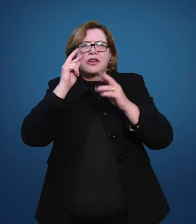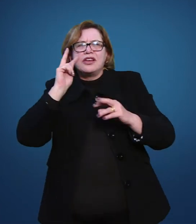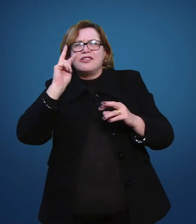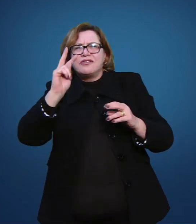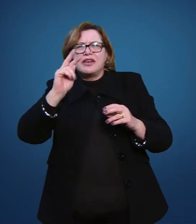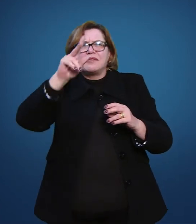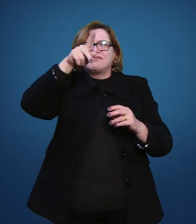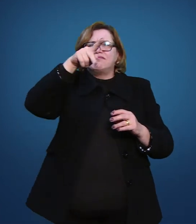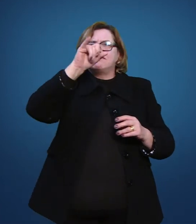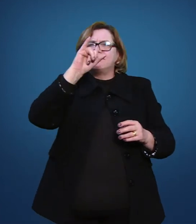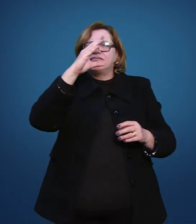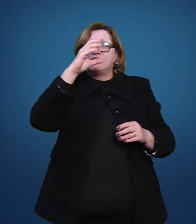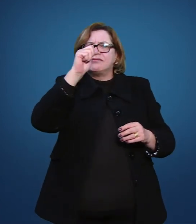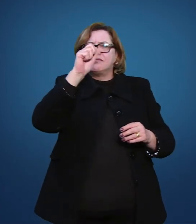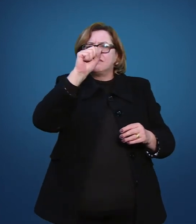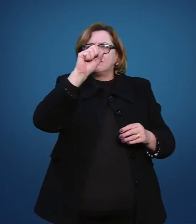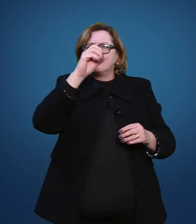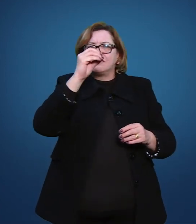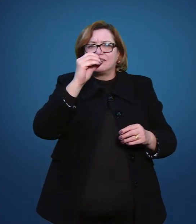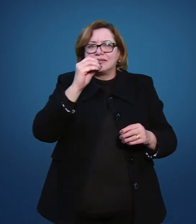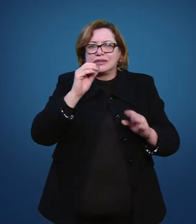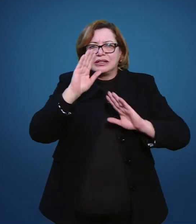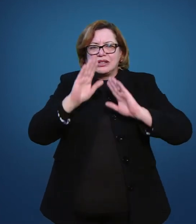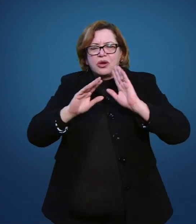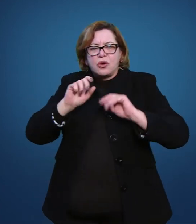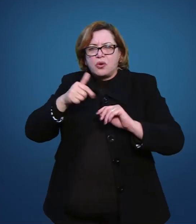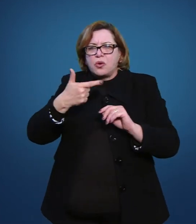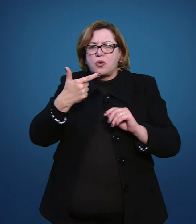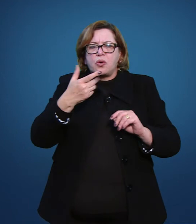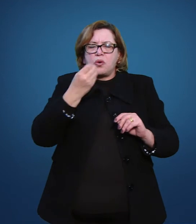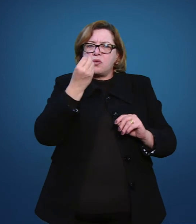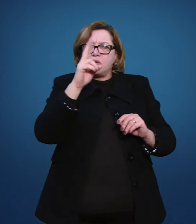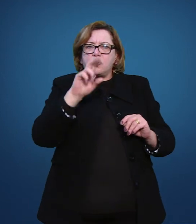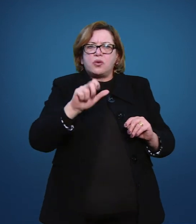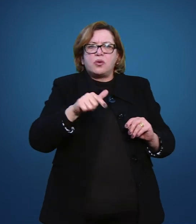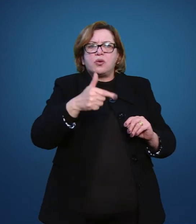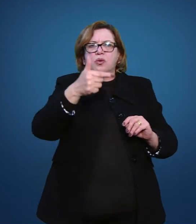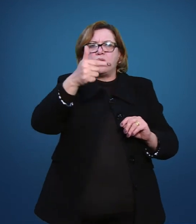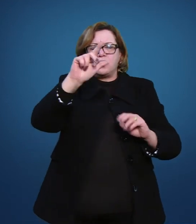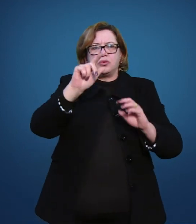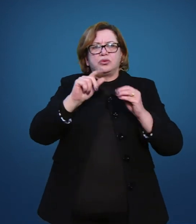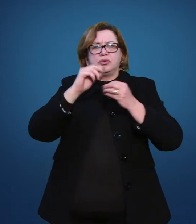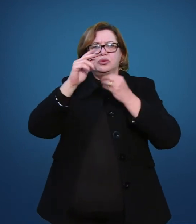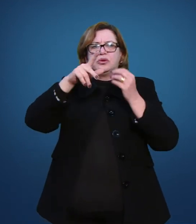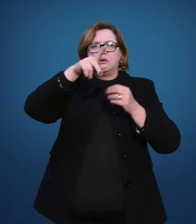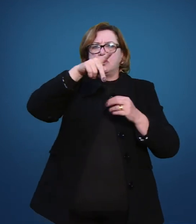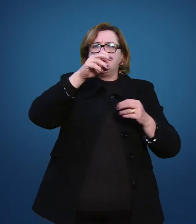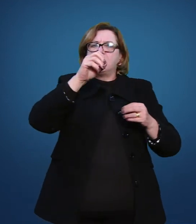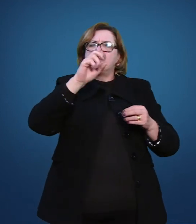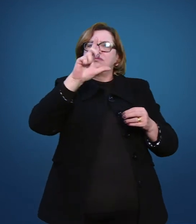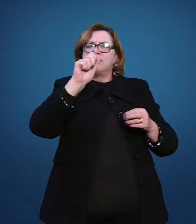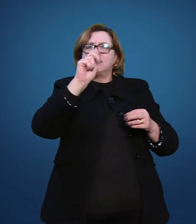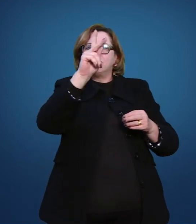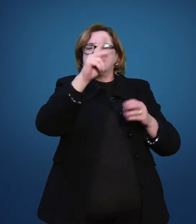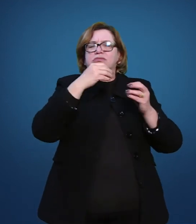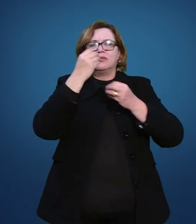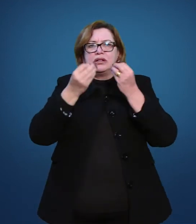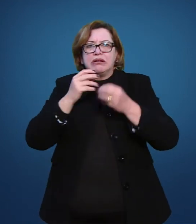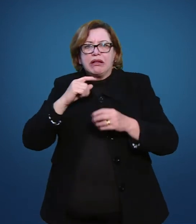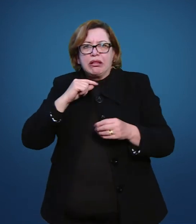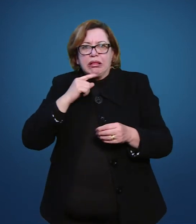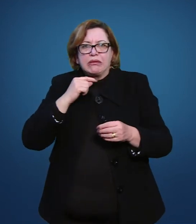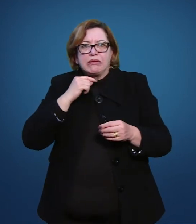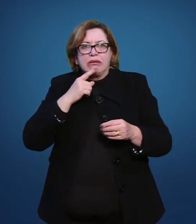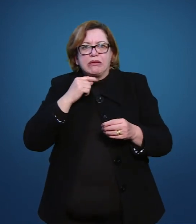até um museu onde ele pode se confrontar com artistas do expressionismo abstrato como Pollock, ele começa a realmente não